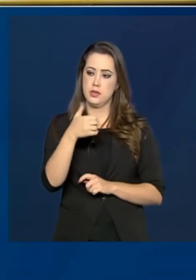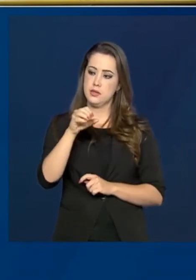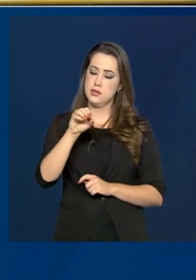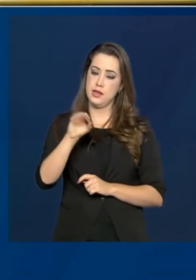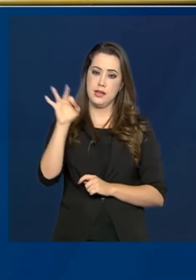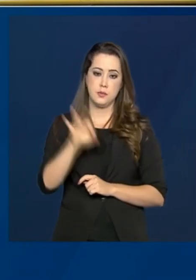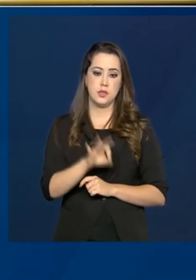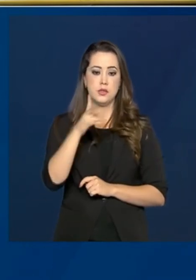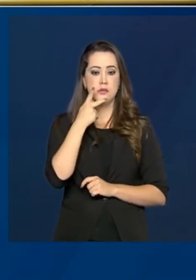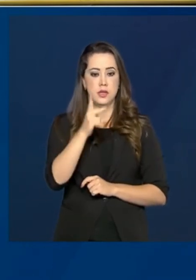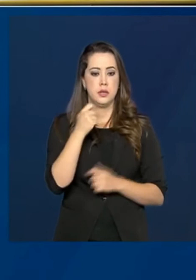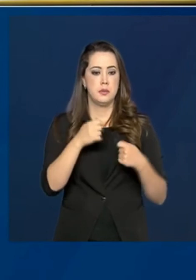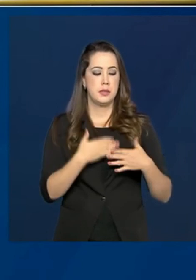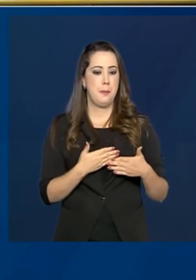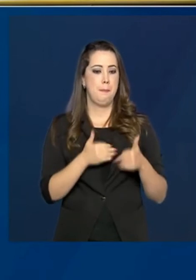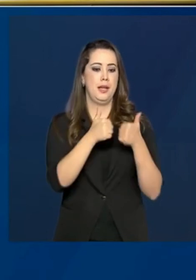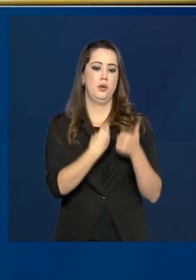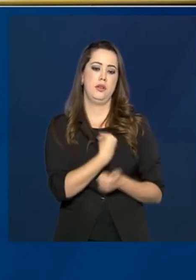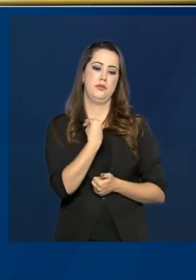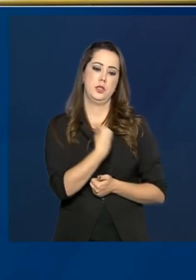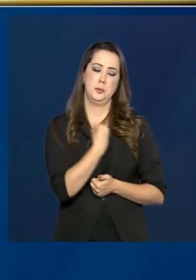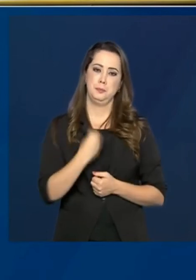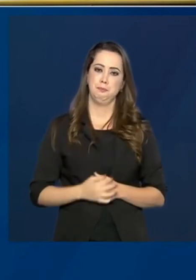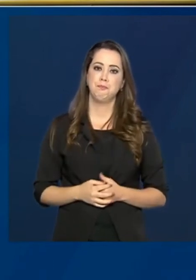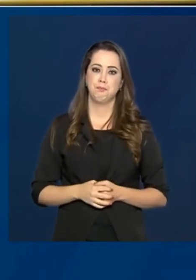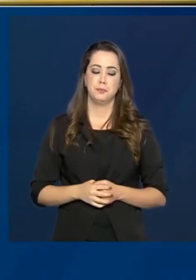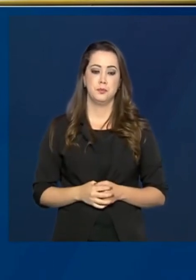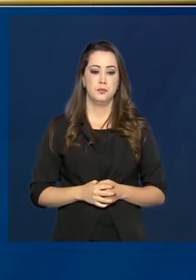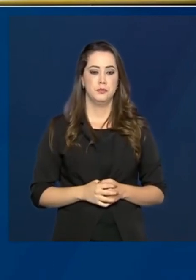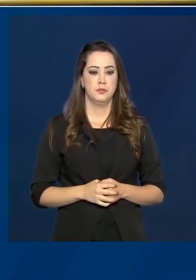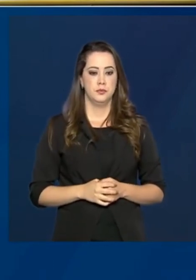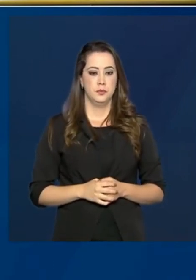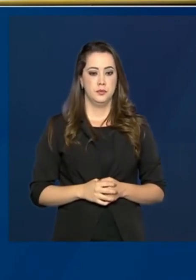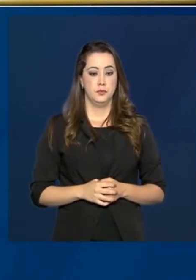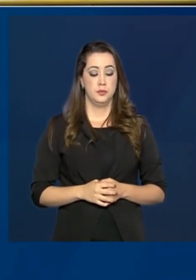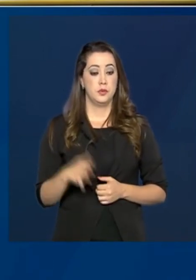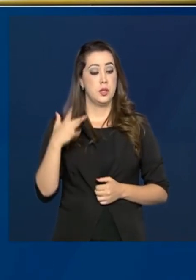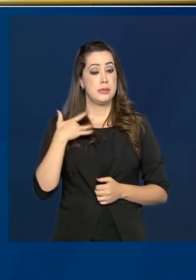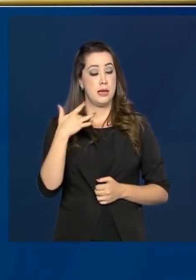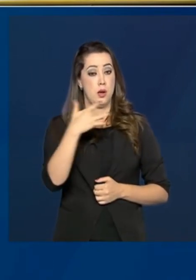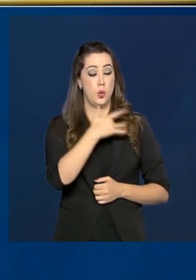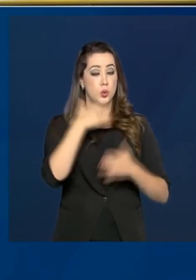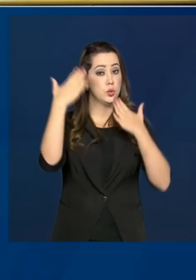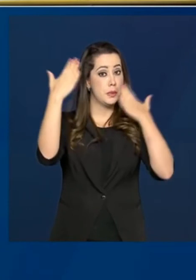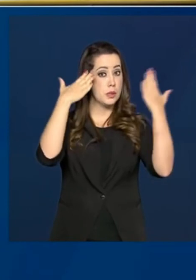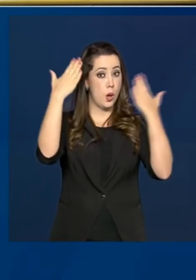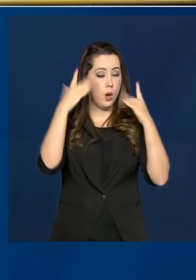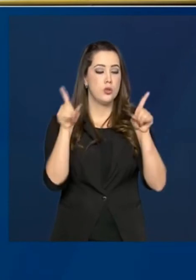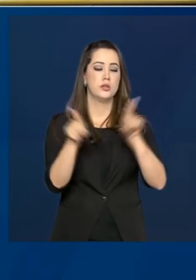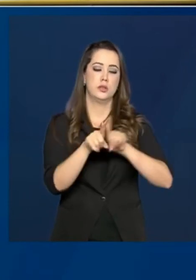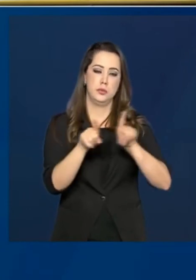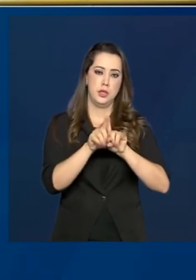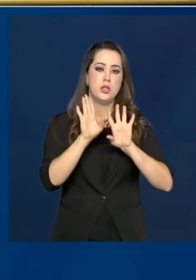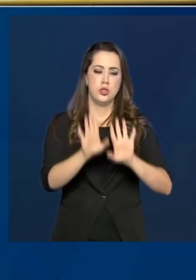a necessidade de melhoria nesse aspecto de qualidade de vida. Pode passar. Em relação à saúde psicológica, também nós já